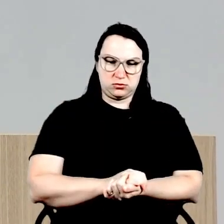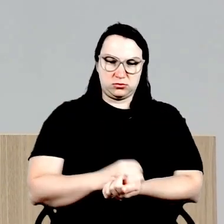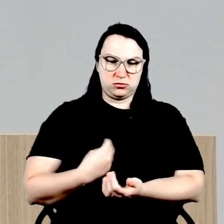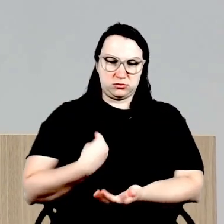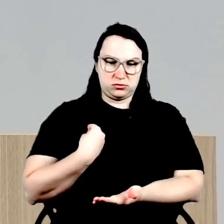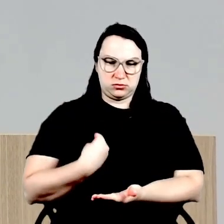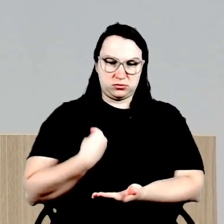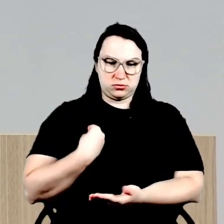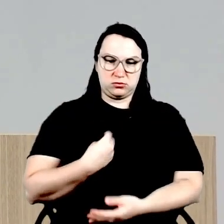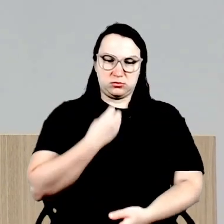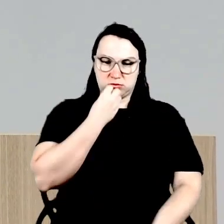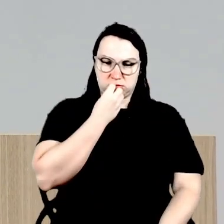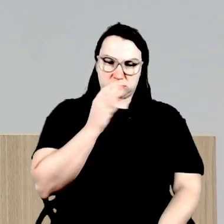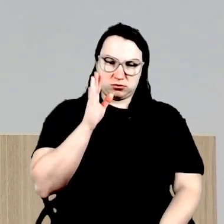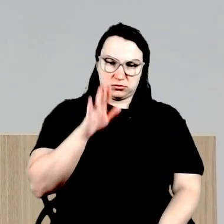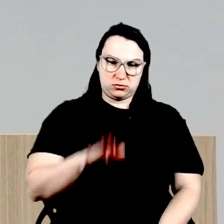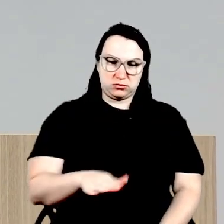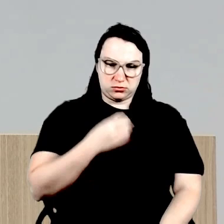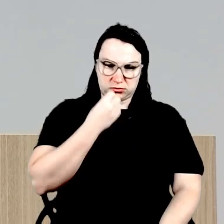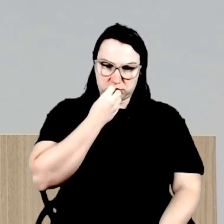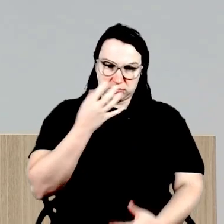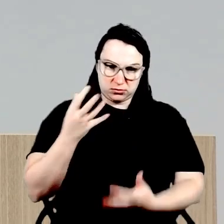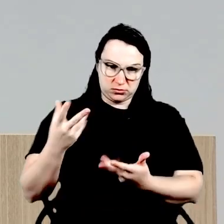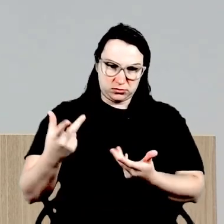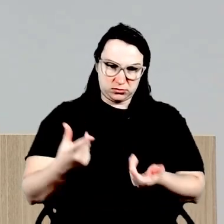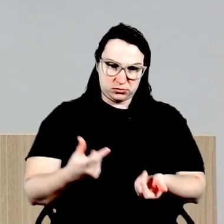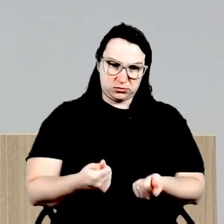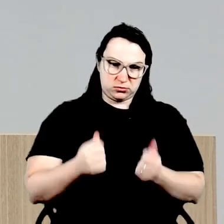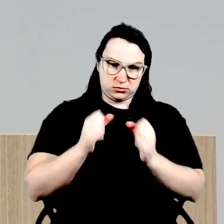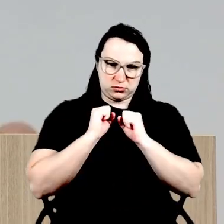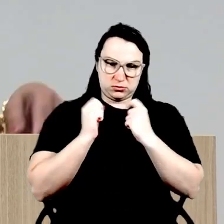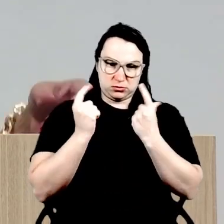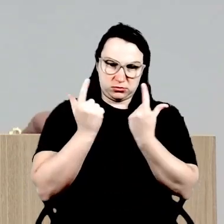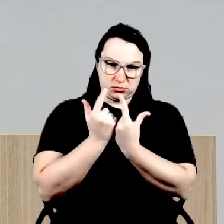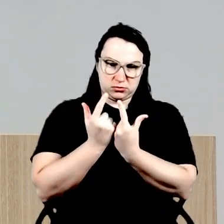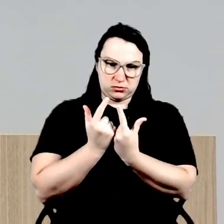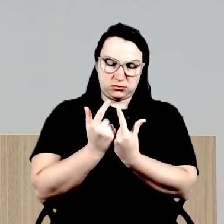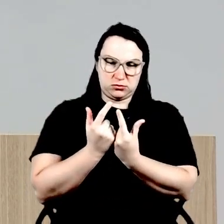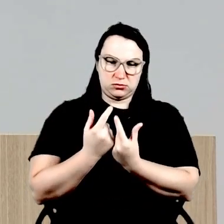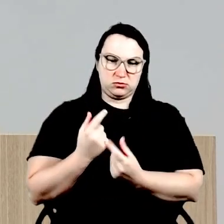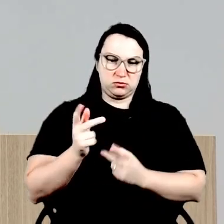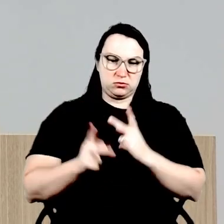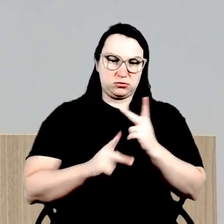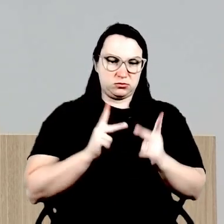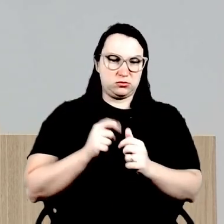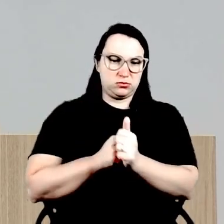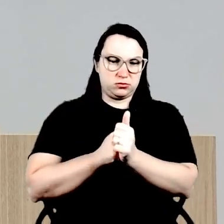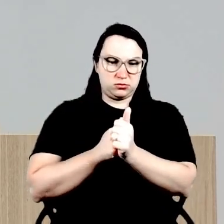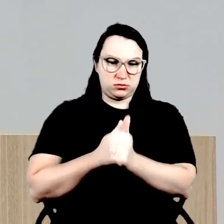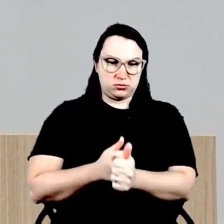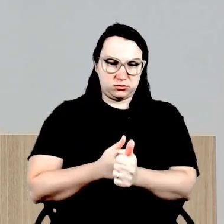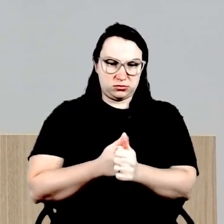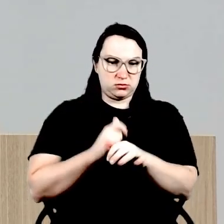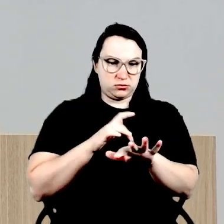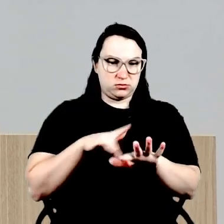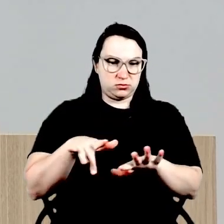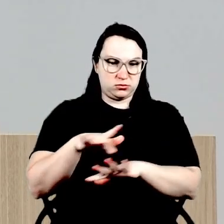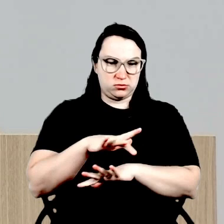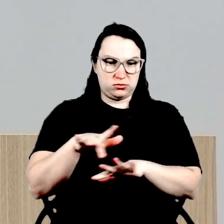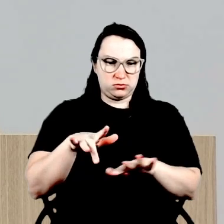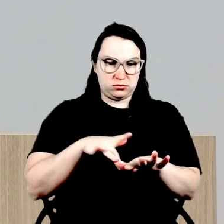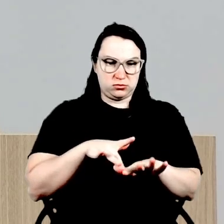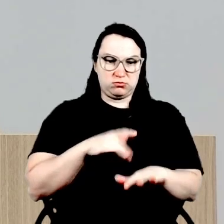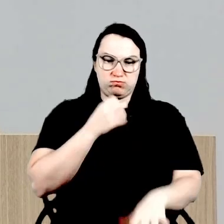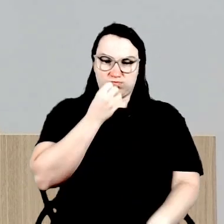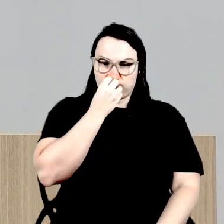boa tarde, sejam bem-vindos a esta Casa de Leis e o público que nos acompanha através das redes sociais. É muito bom